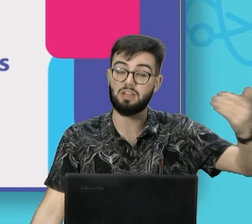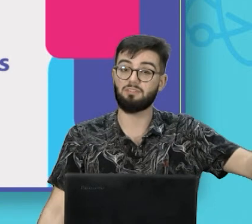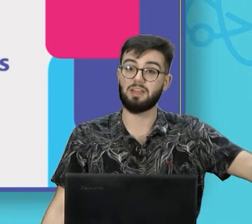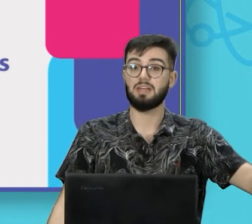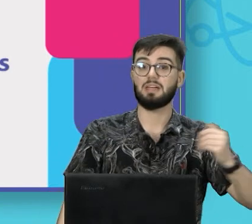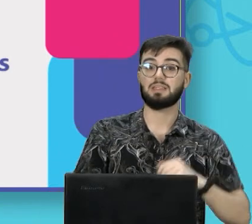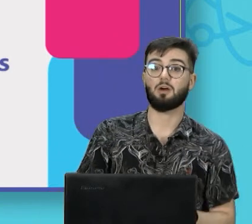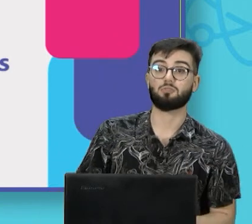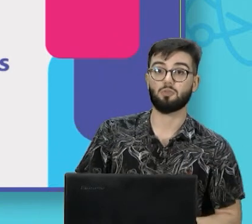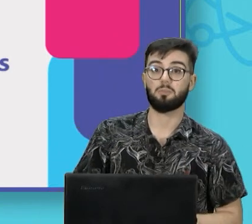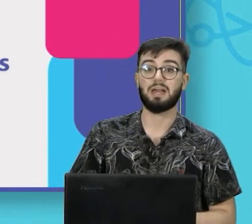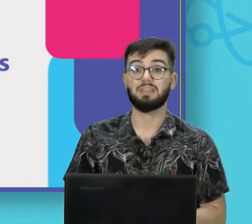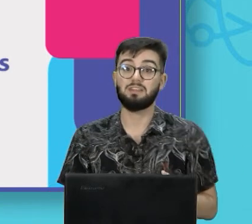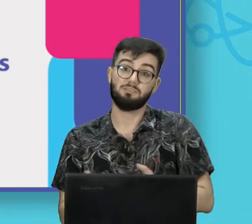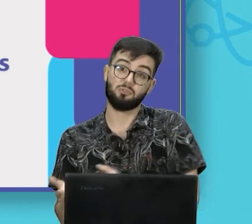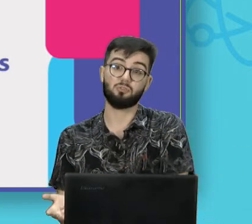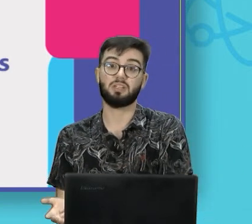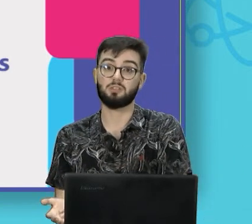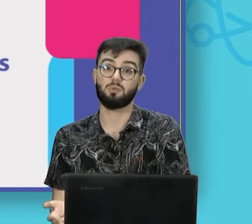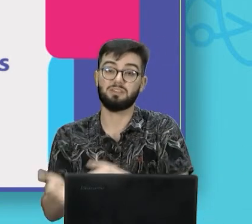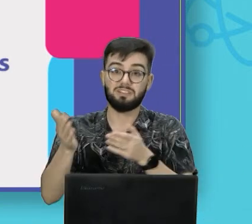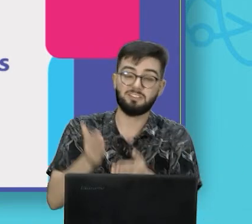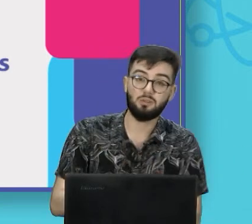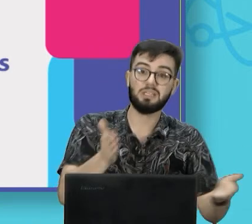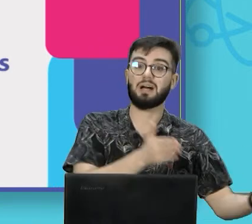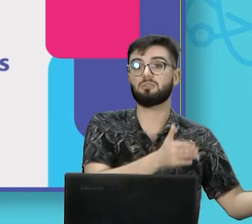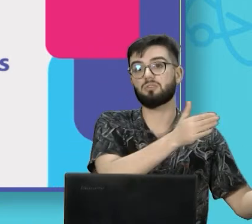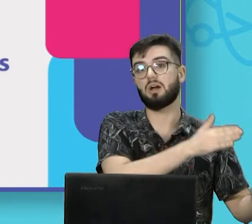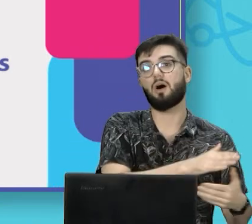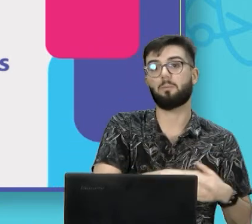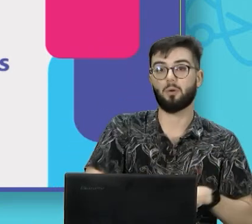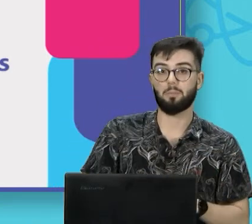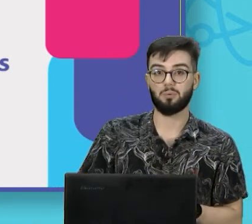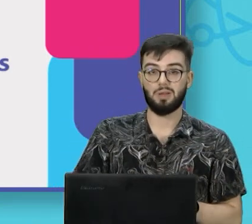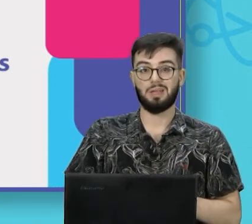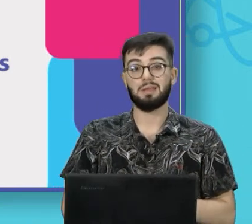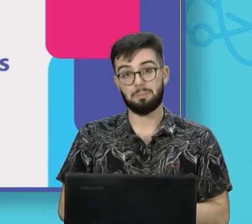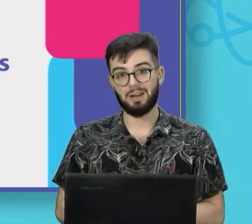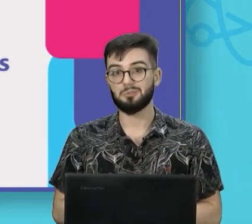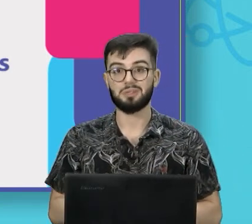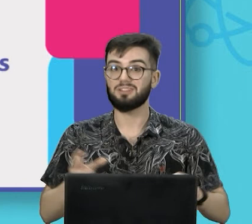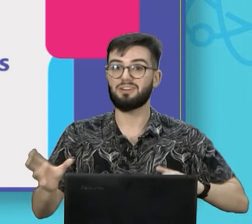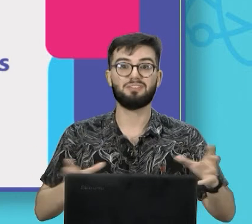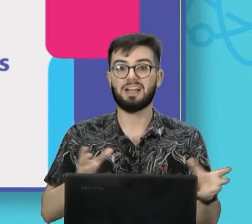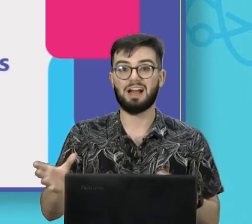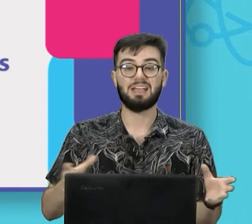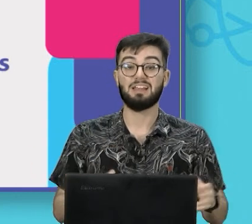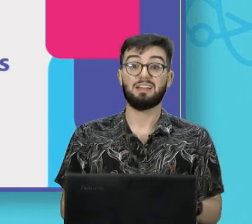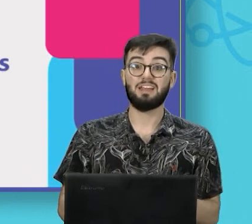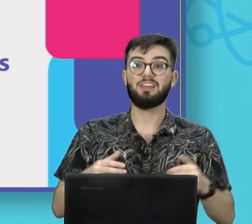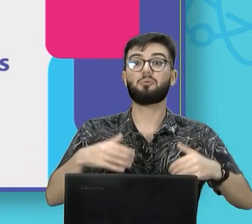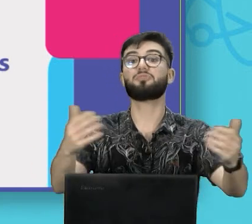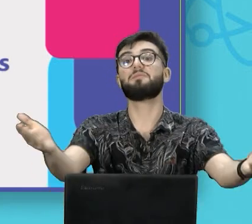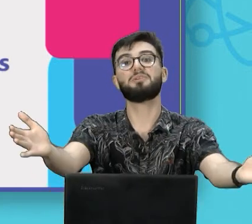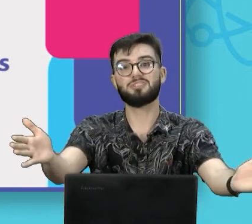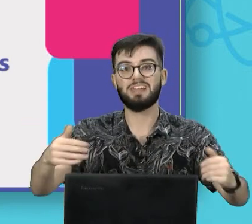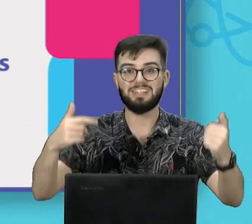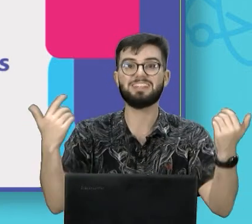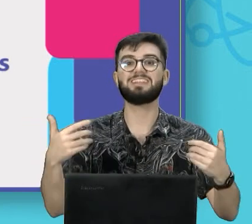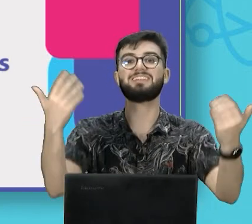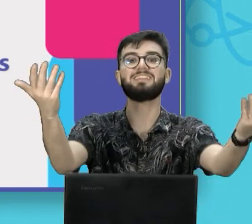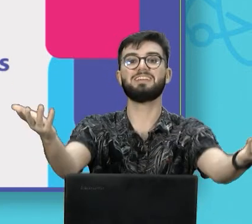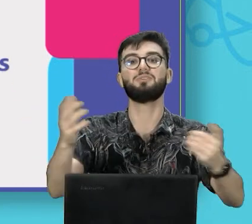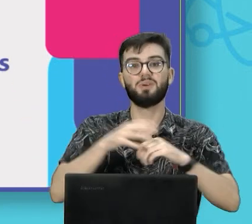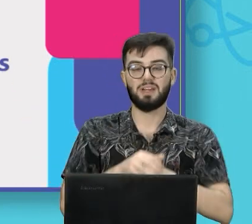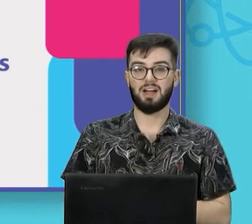deputados e só quem vai ter autonomia ali no seu Senador esqueci e ao próprio Imperador então vai ficar ele com os